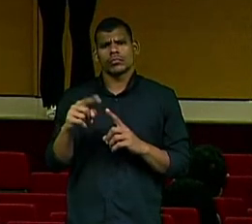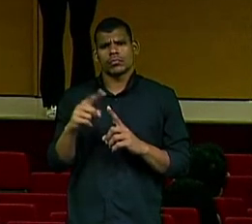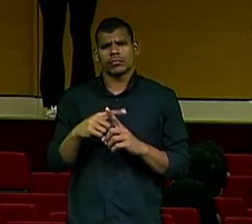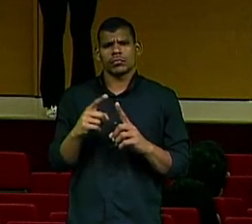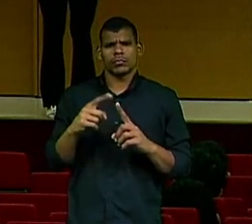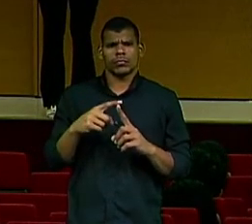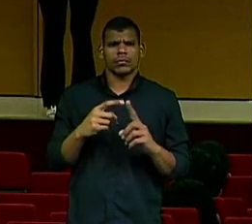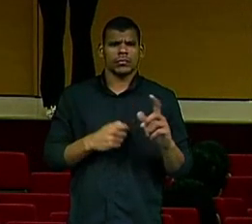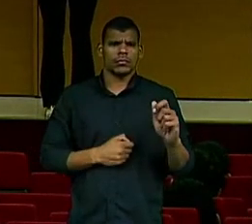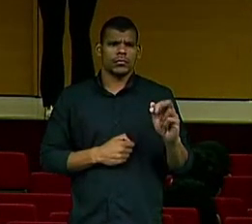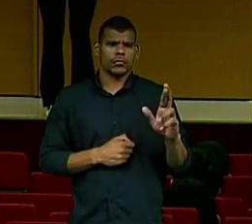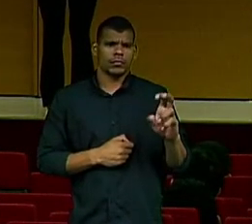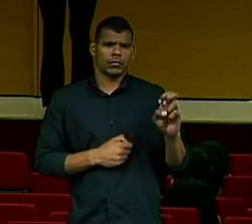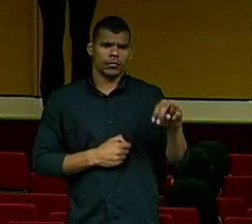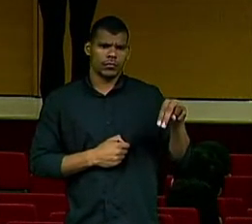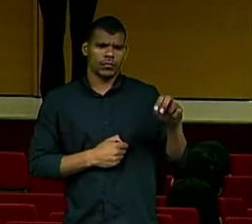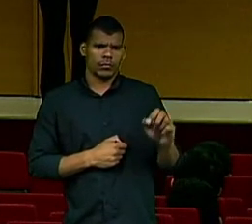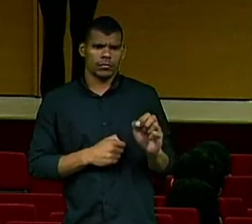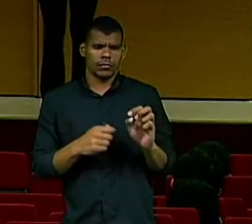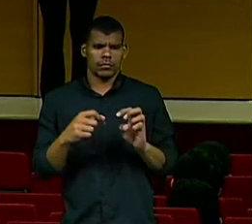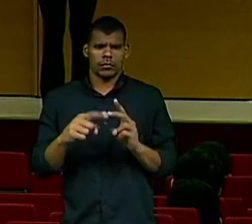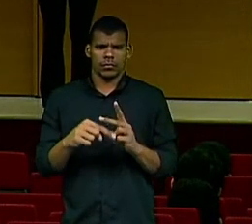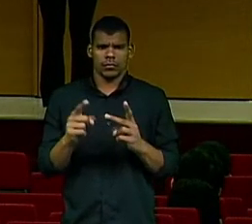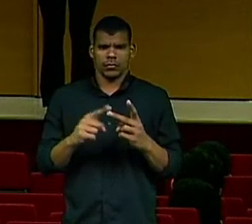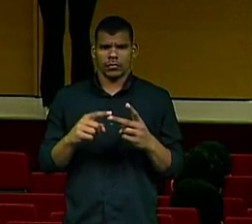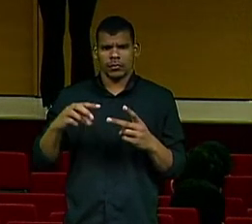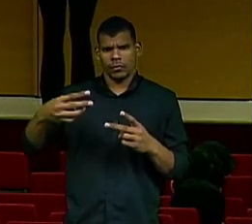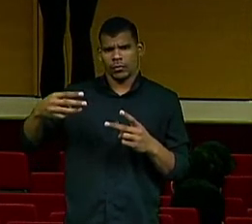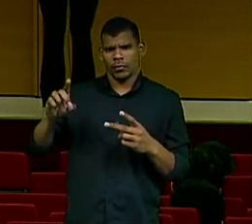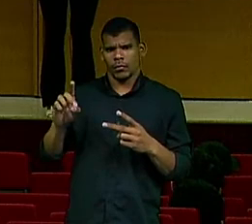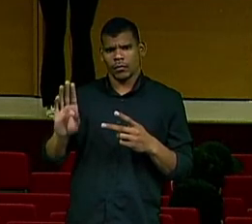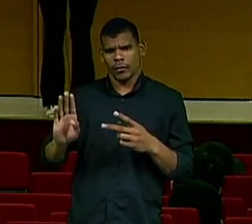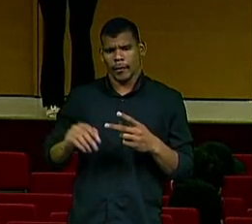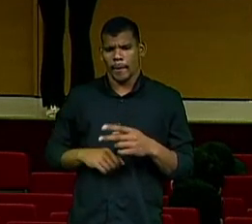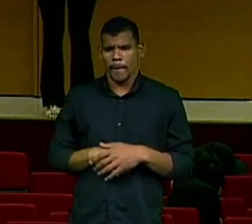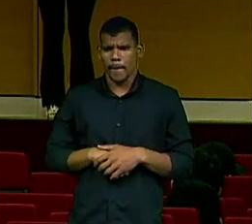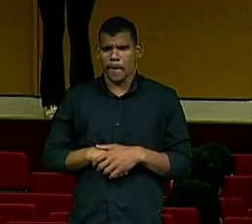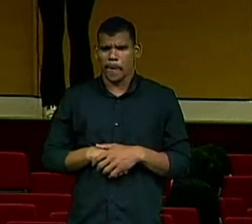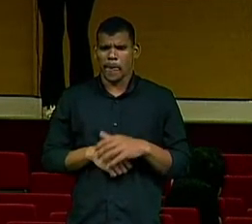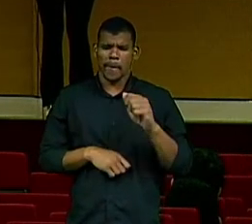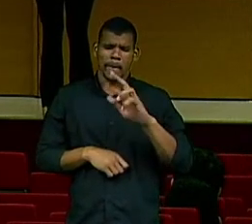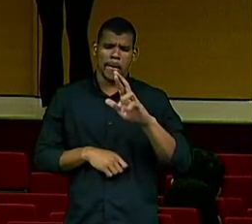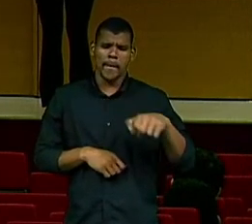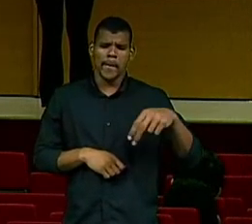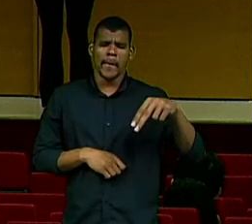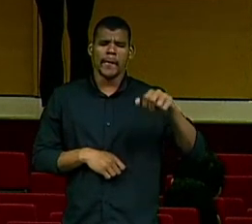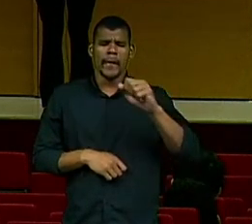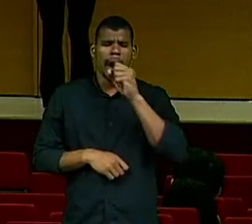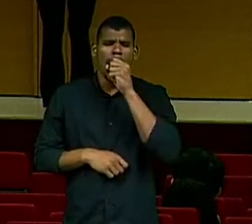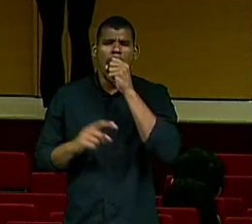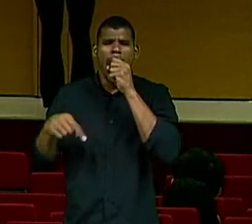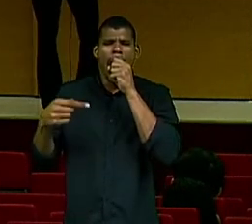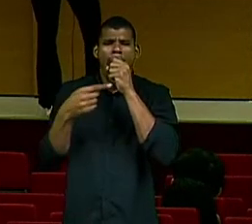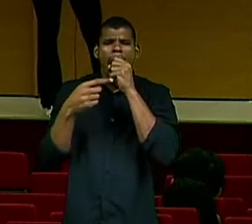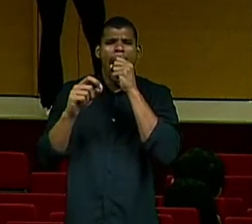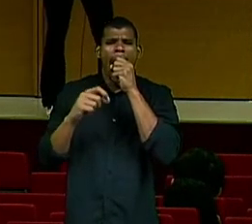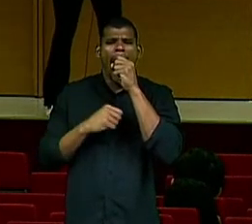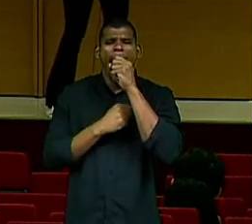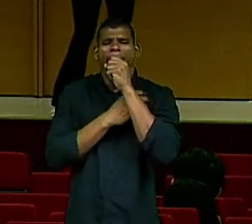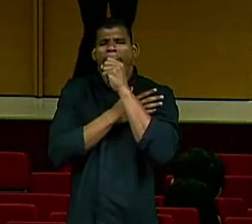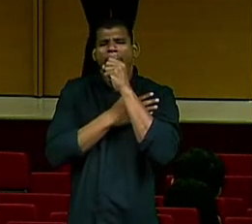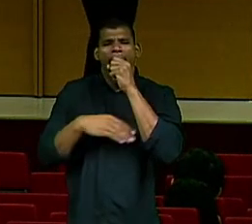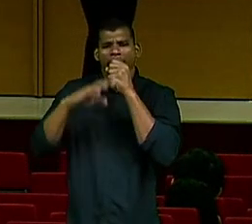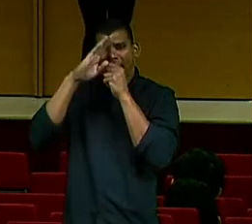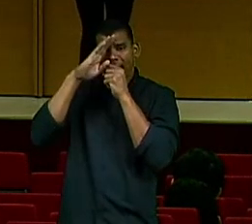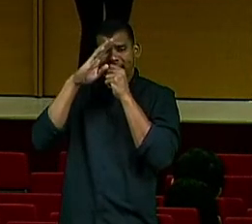e o MDB certo Arena mais ligado ao viés né dos governos militares e